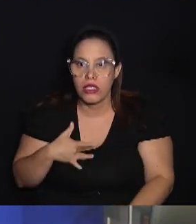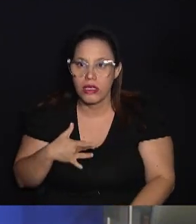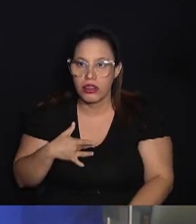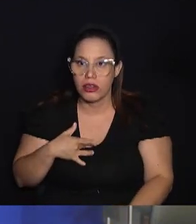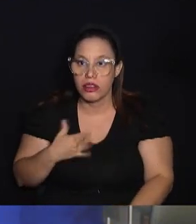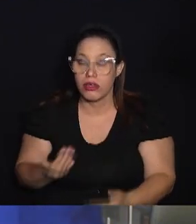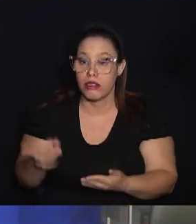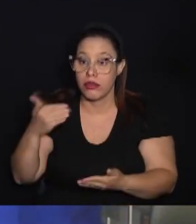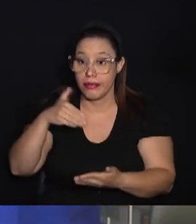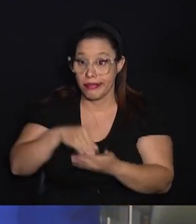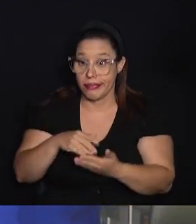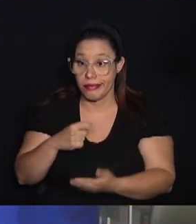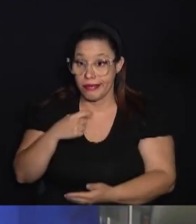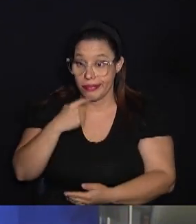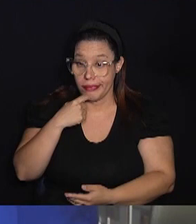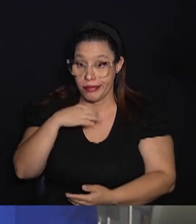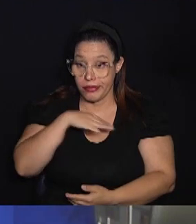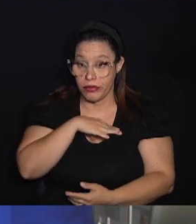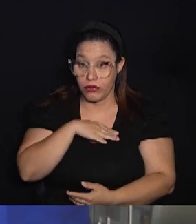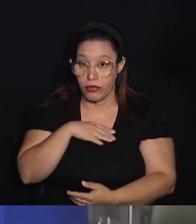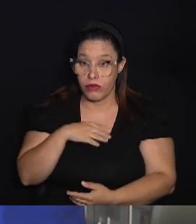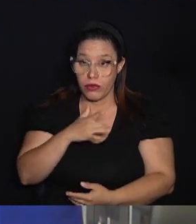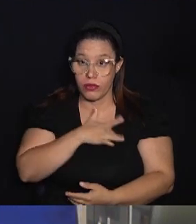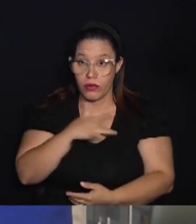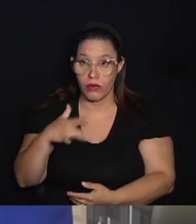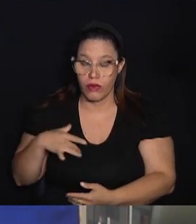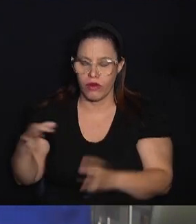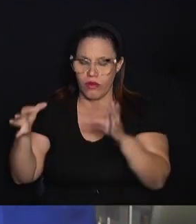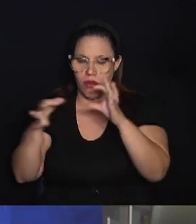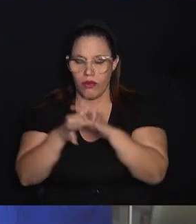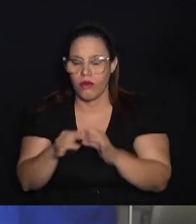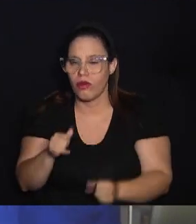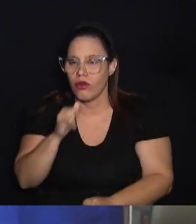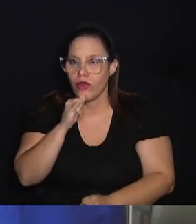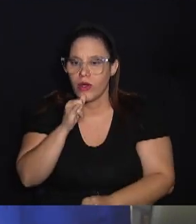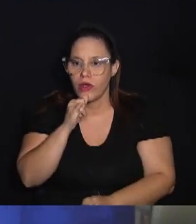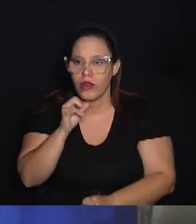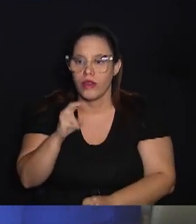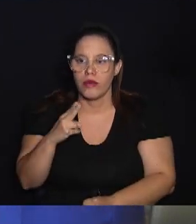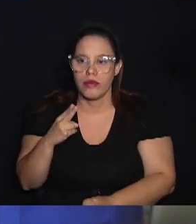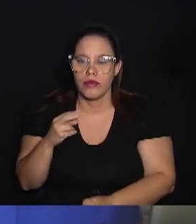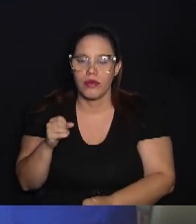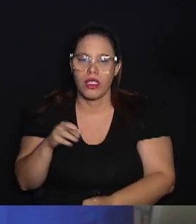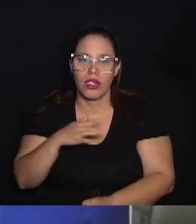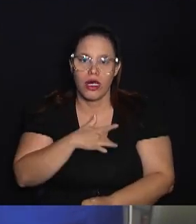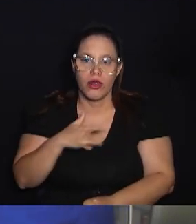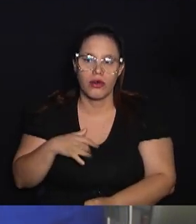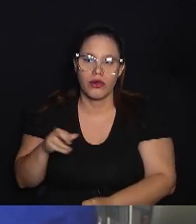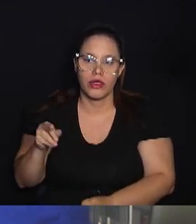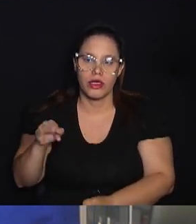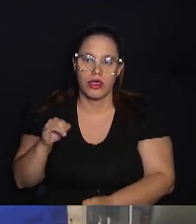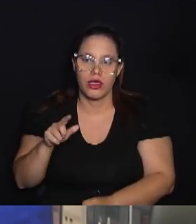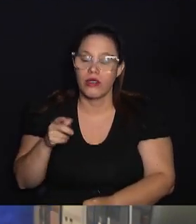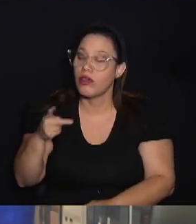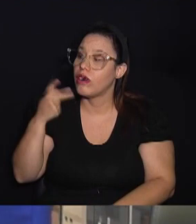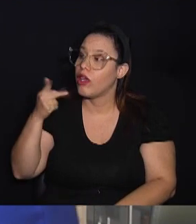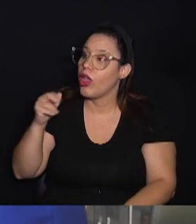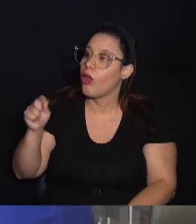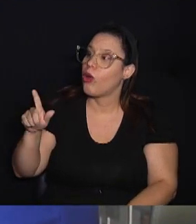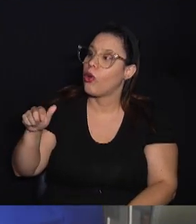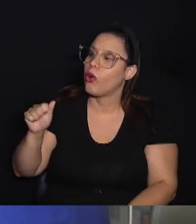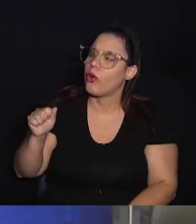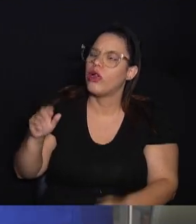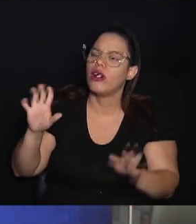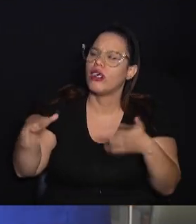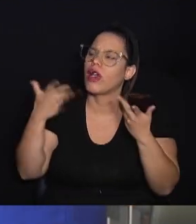trazer um exemplo de saúde integrativa ou saúde integral vamos falar com ela Luana cadê